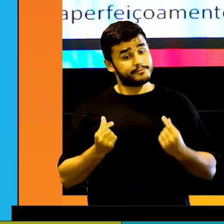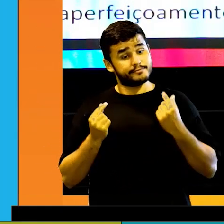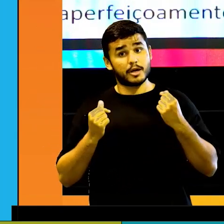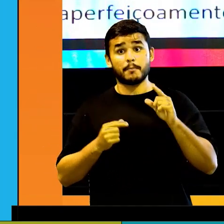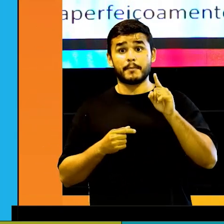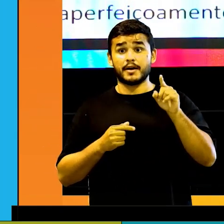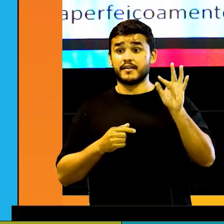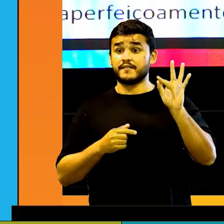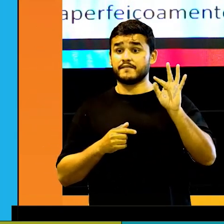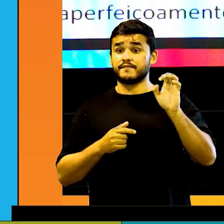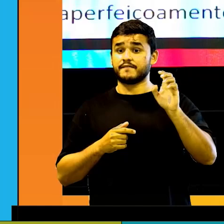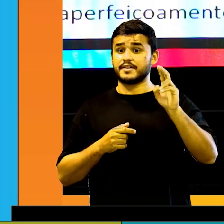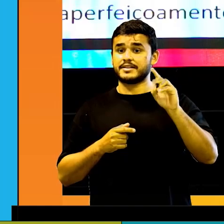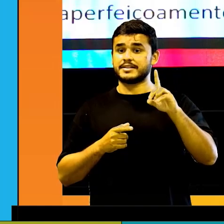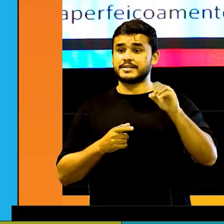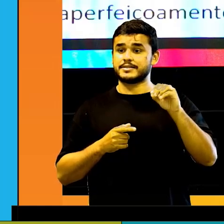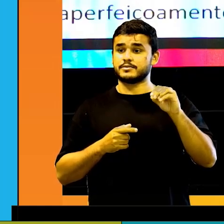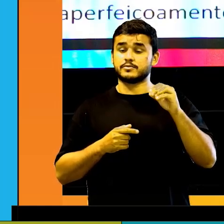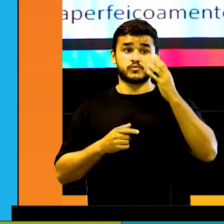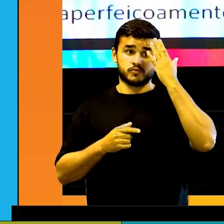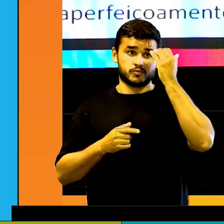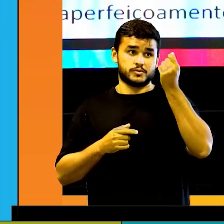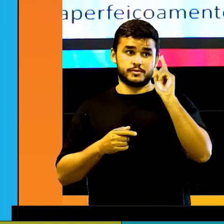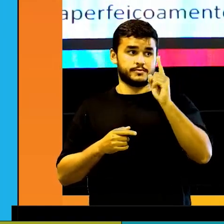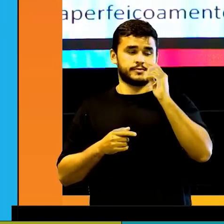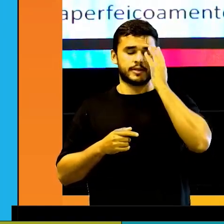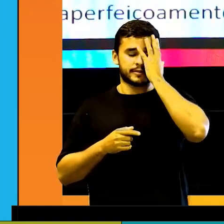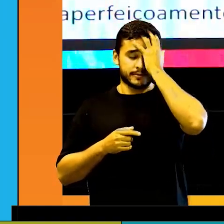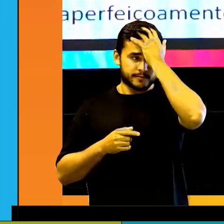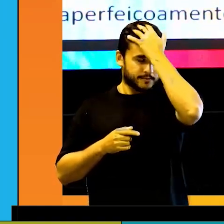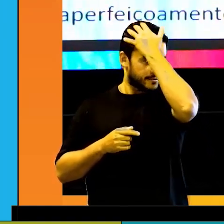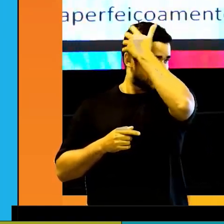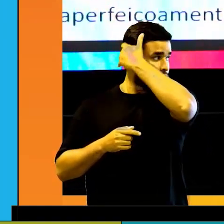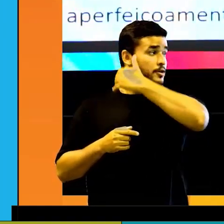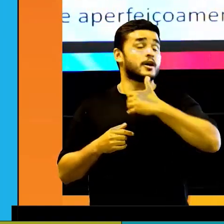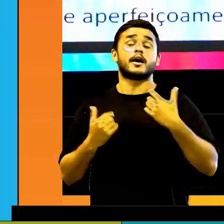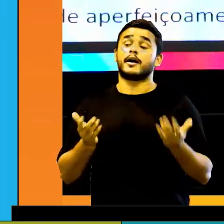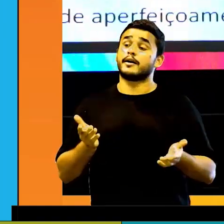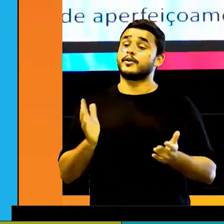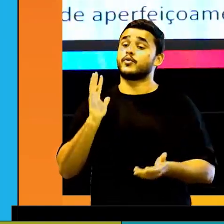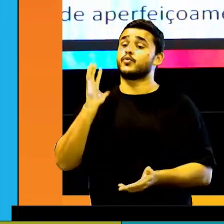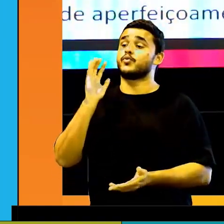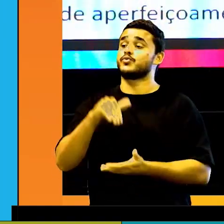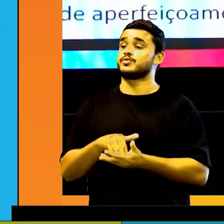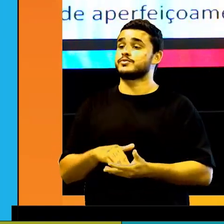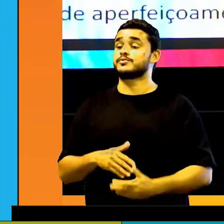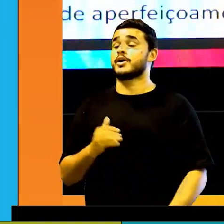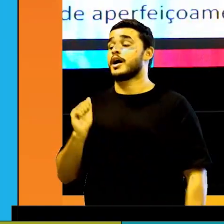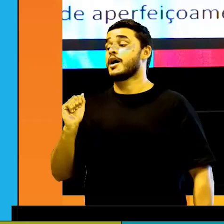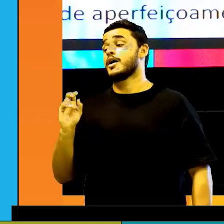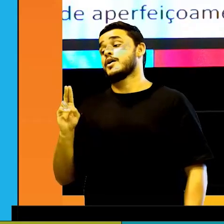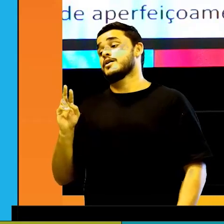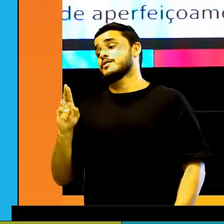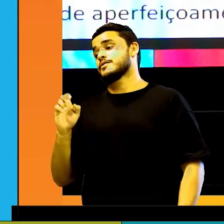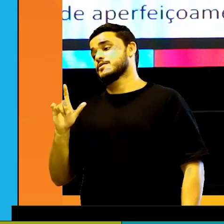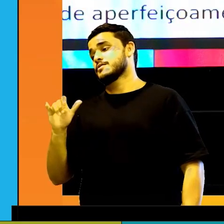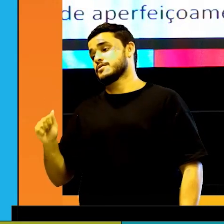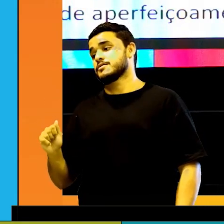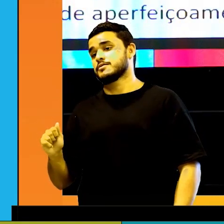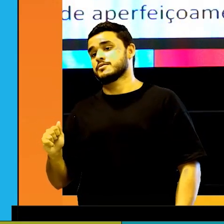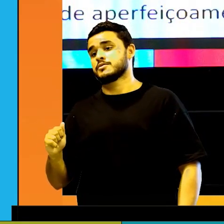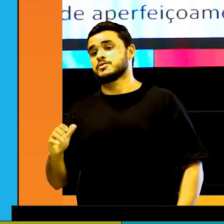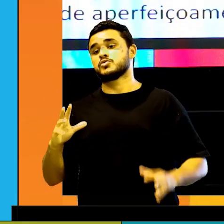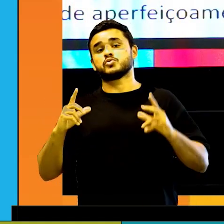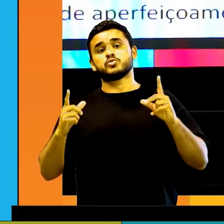não sabia, não ficou sabendo de imediato. Meu povo, vai adiantando um pouco a história. No final, ela manda comprar o